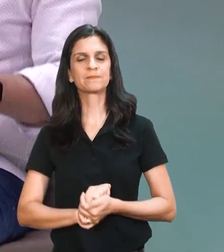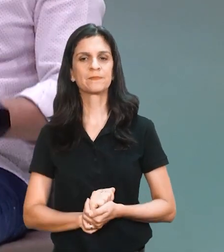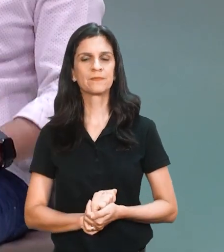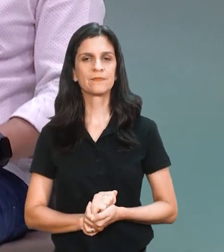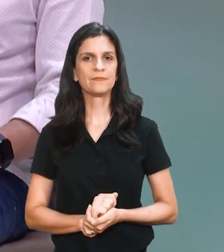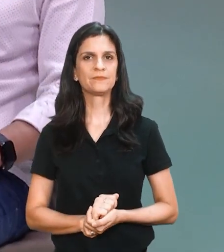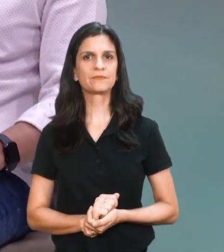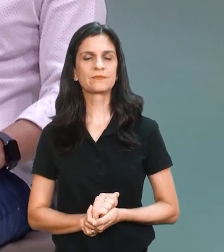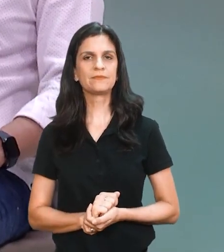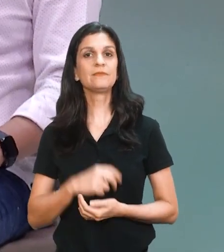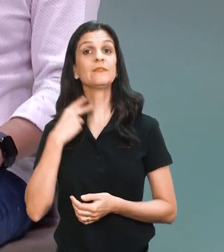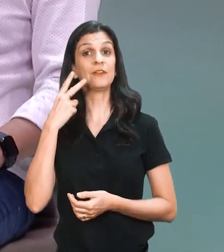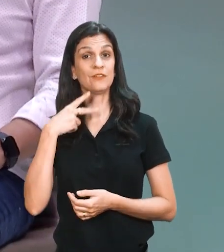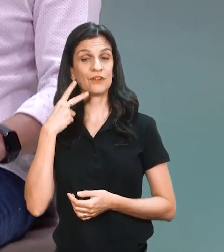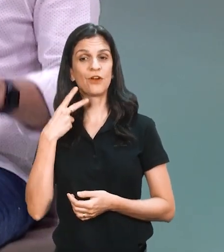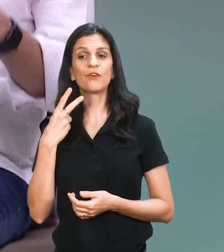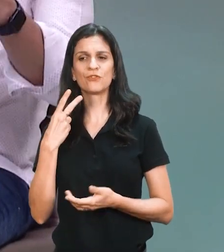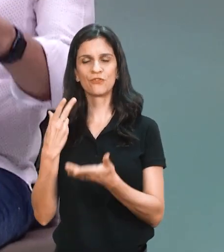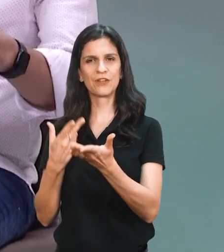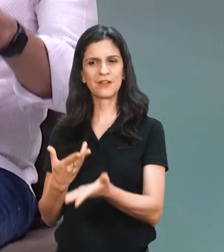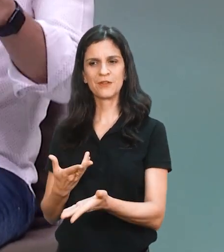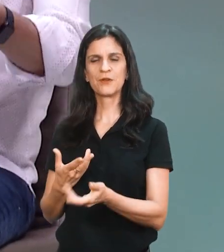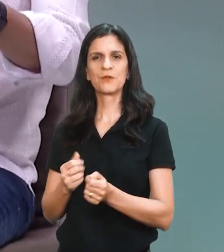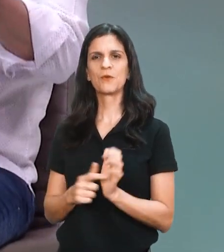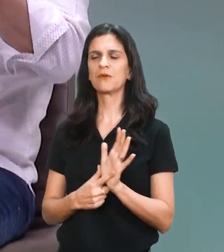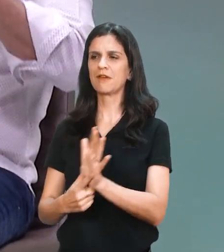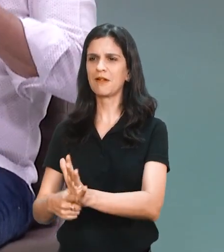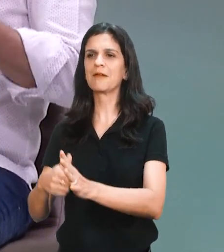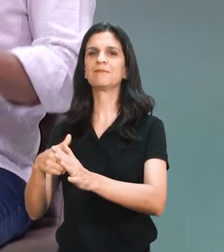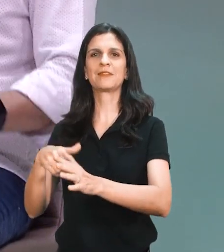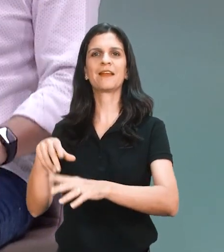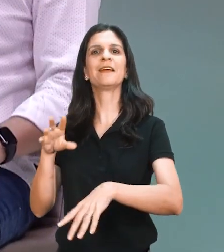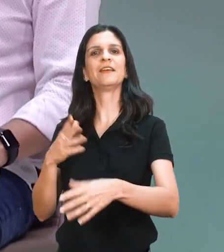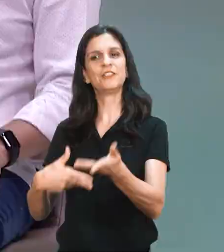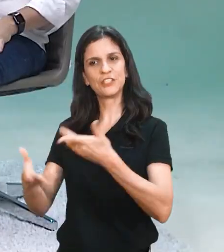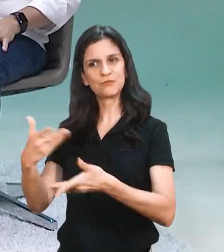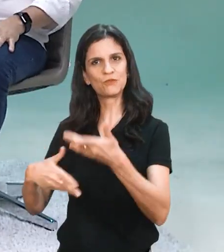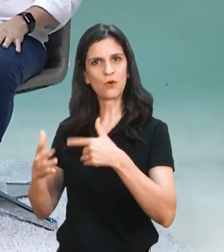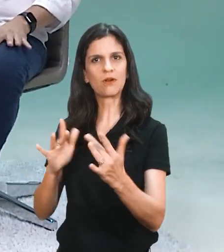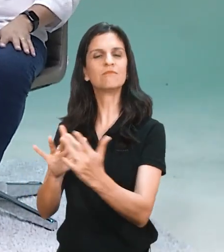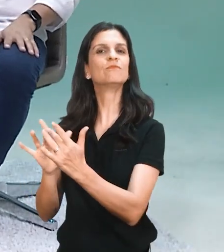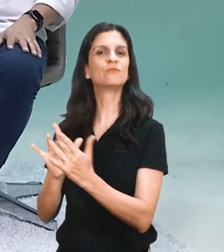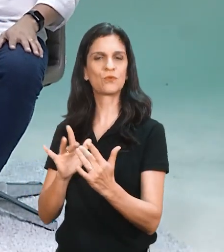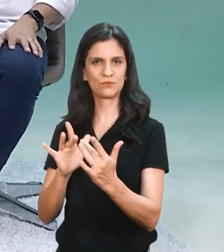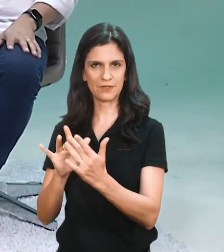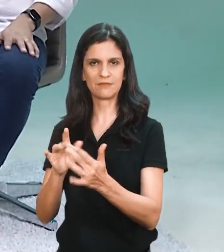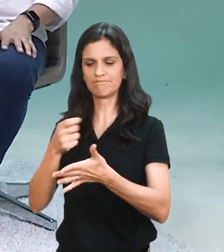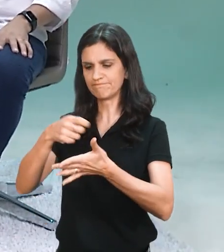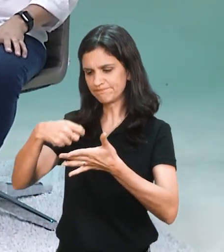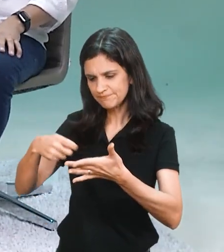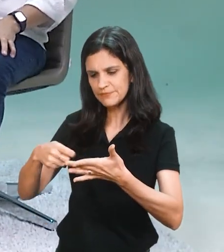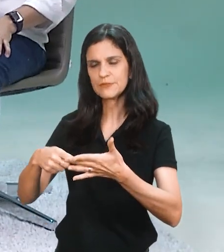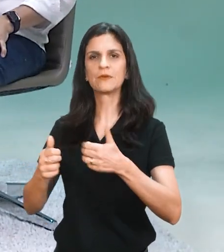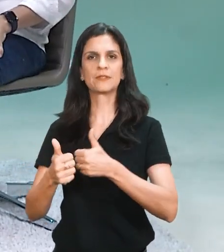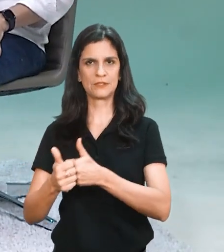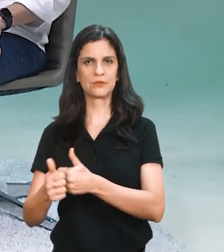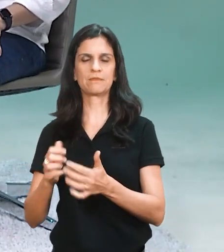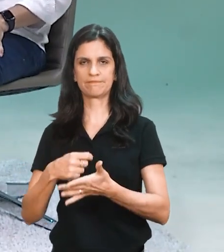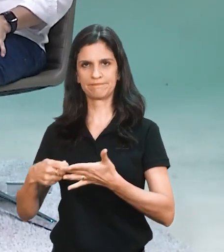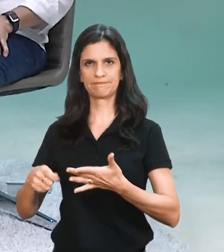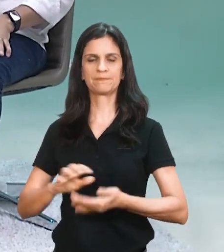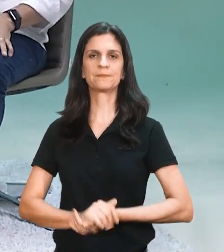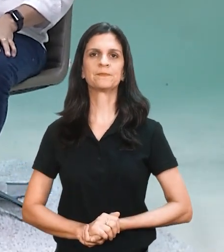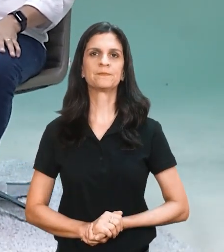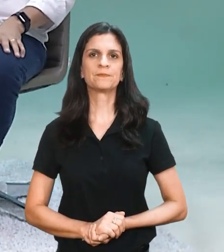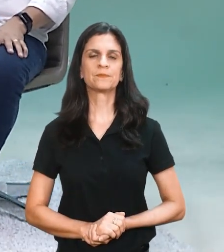pessoas, você é do vereador, eu preciso disso, e aí já chega a demanda para nós também. Tem essa troca fácil, né, com a população. Com